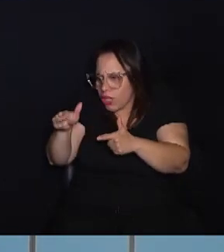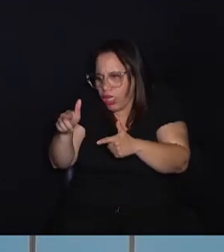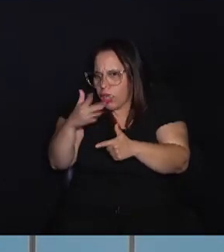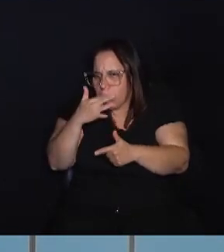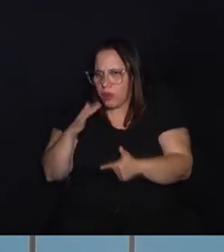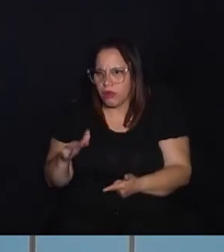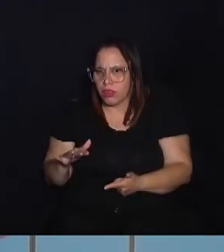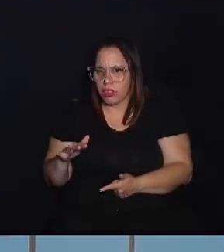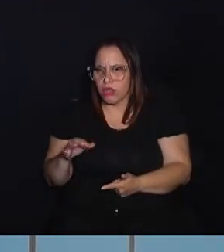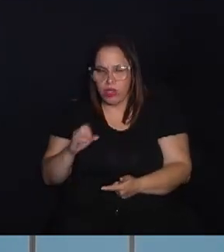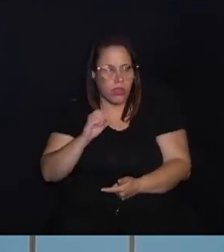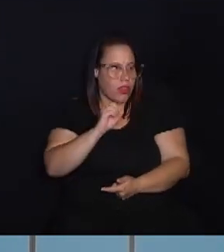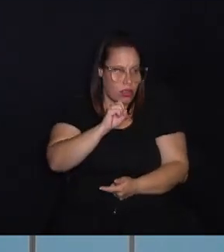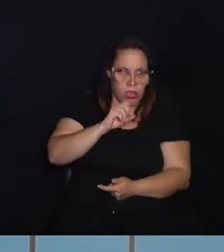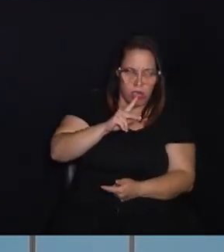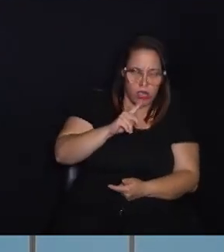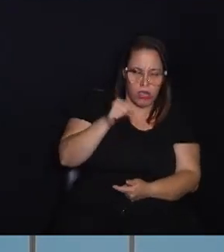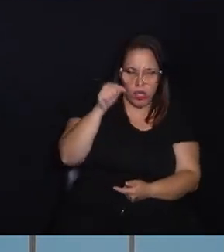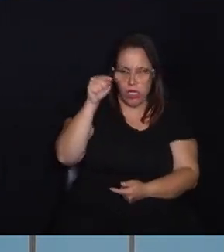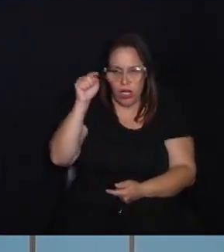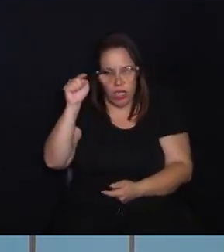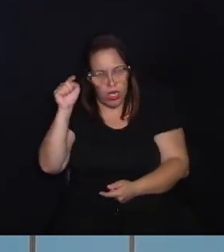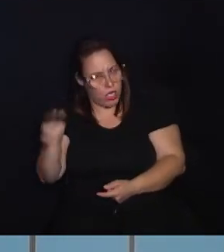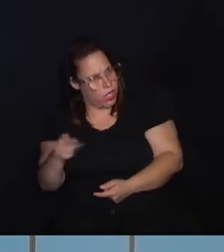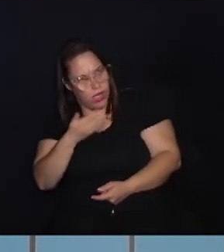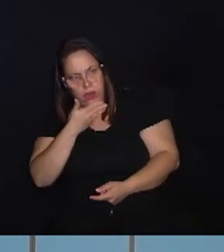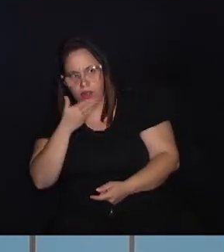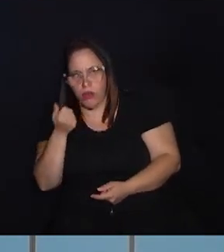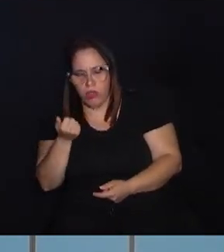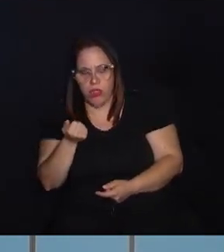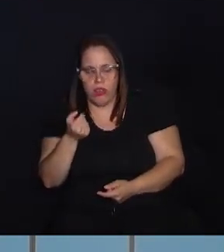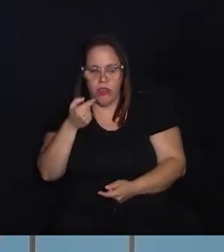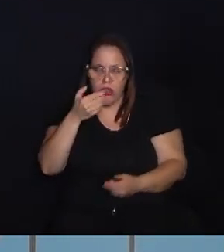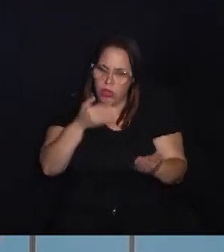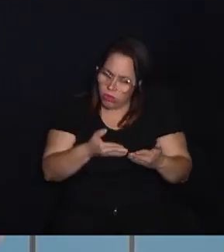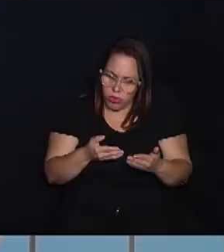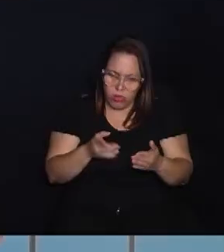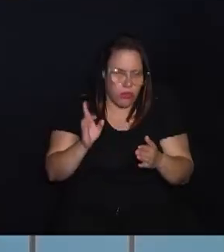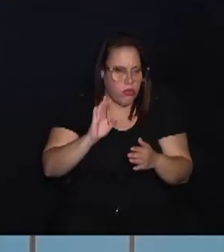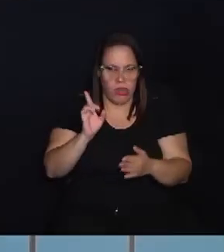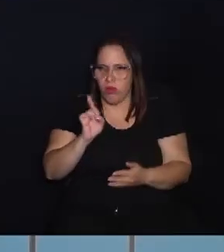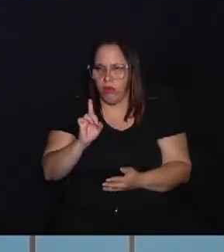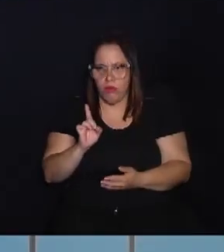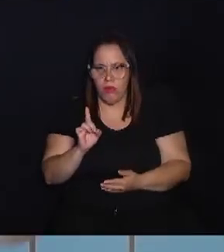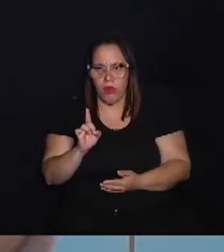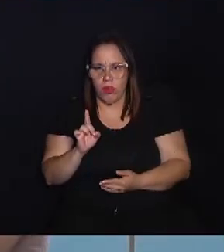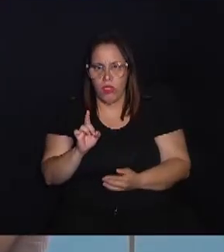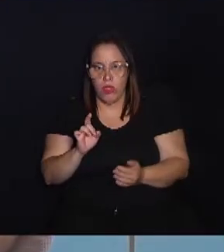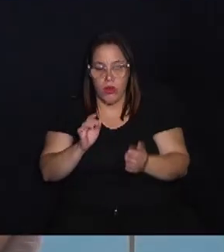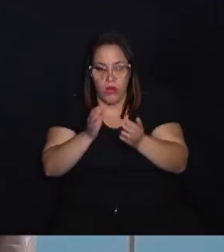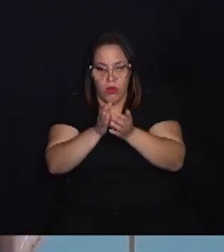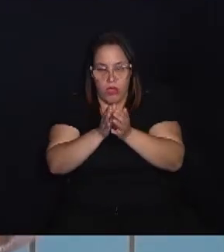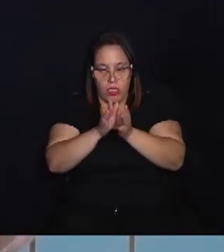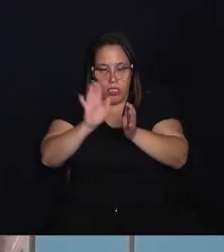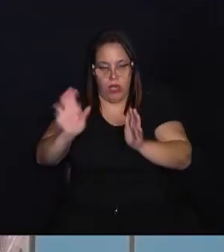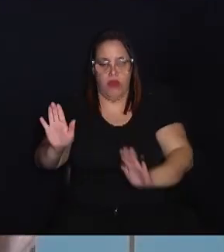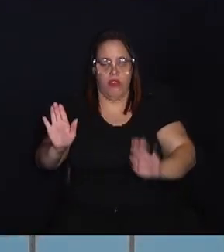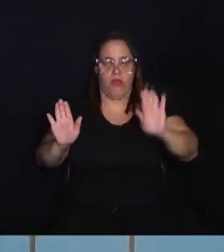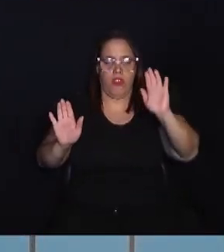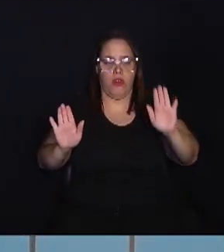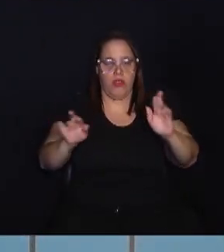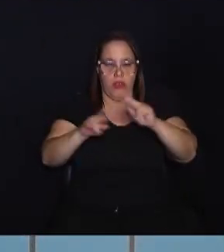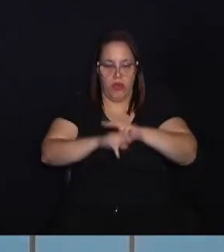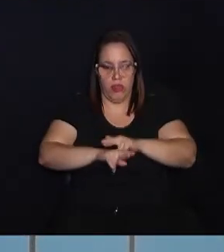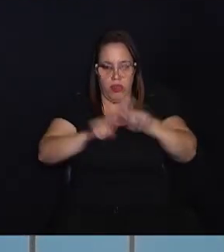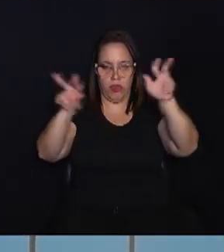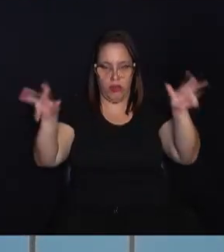Ok. Não dá para falar que aquilo era melhor do que hoje. Não dá. São momentos diferentes, mudanças diferentes.